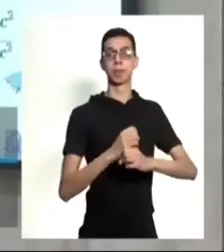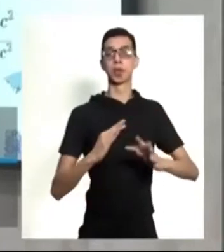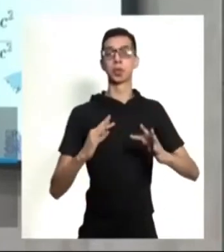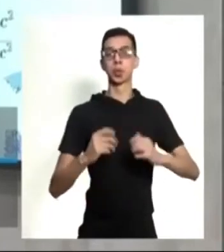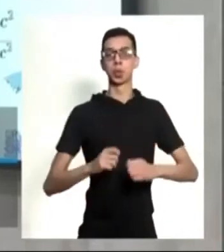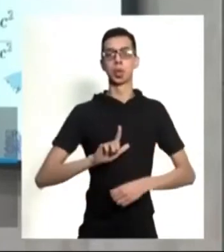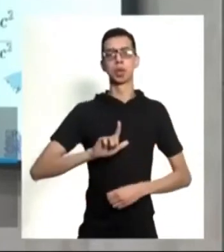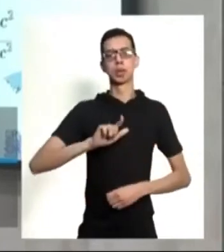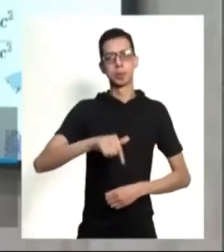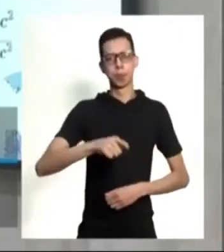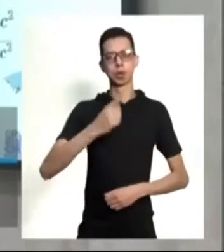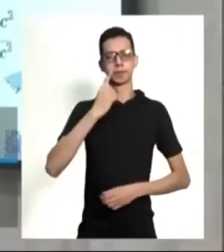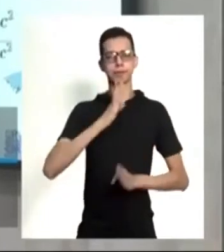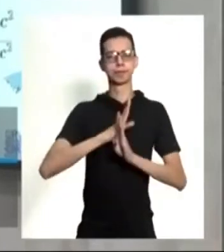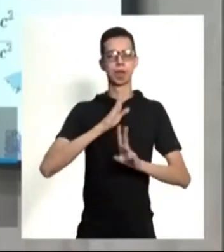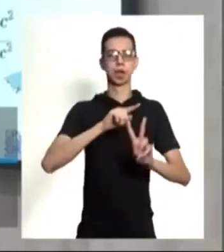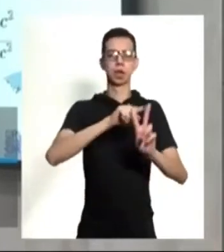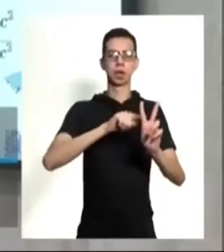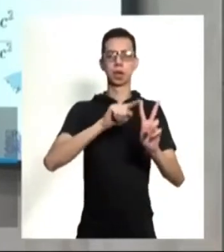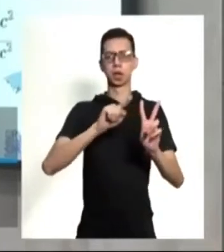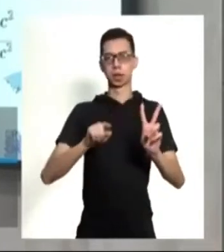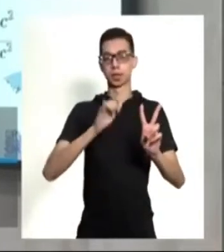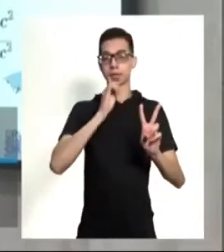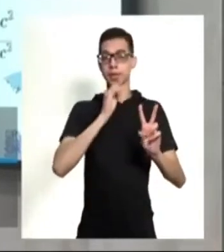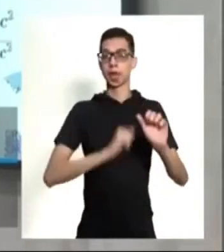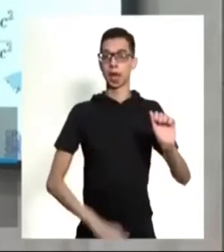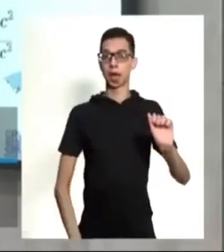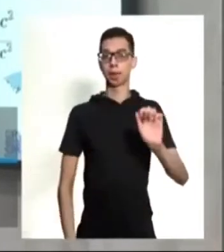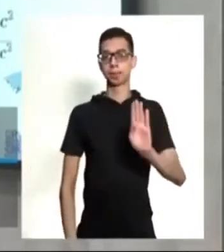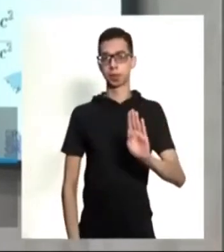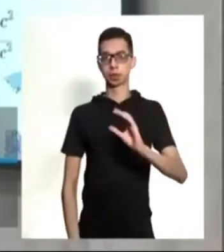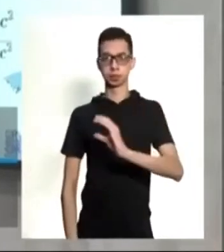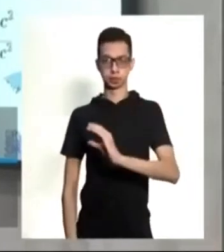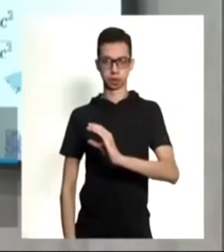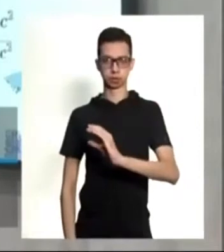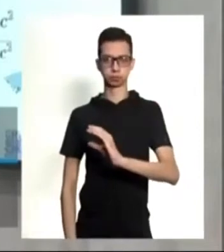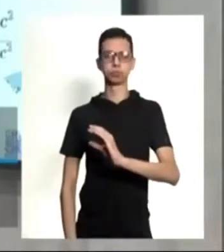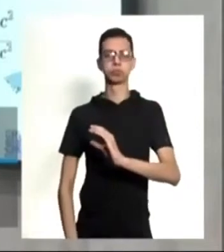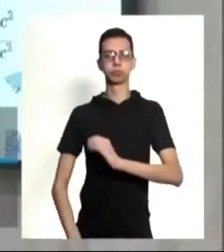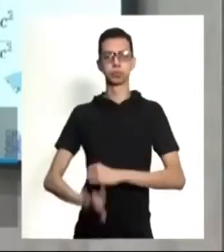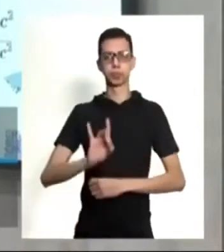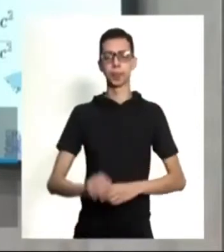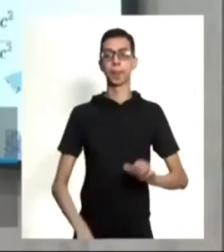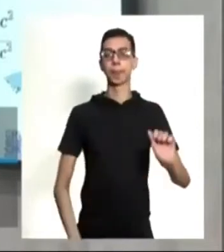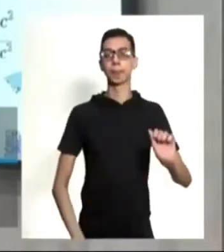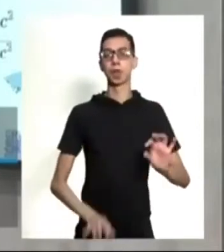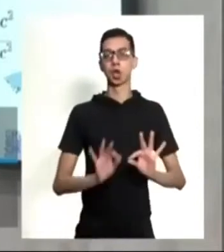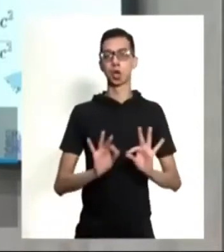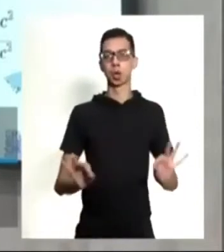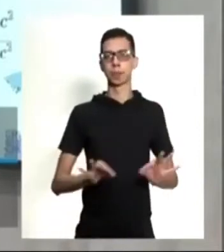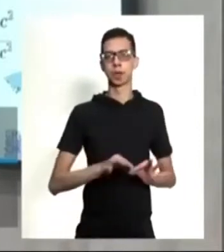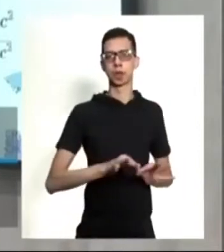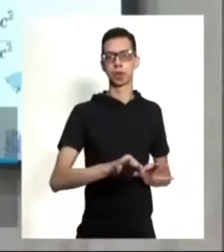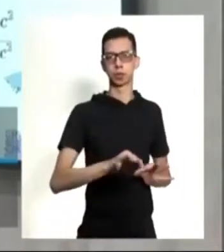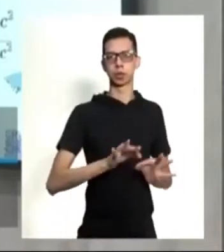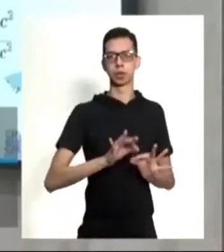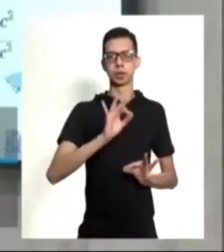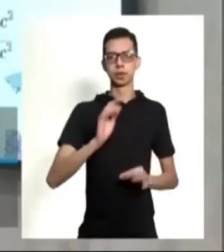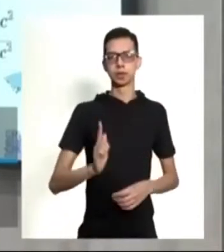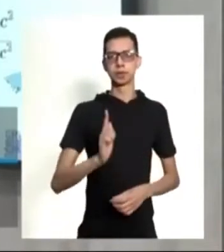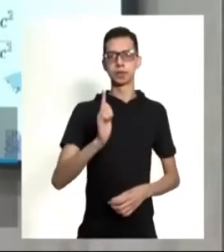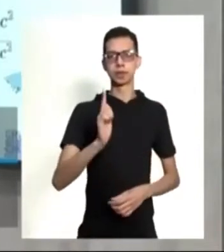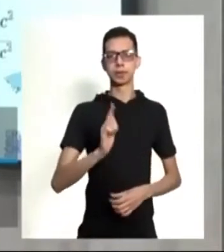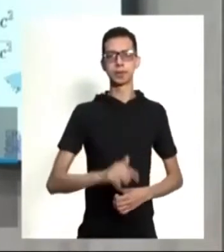raiz. Você escreve as 3 dimensões, A, B e C. O comprimento, a largura e a altura.